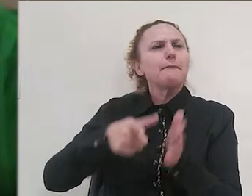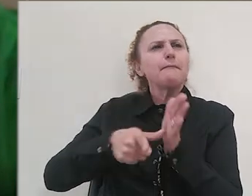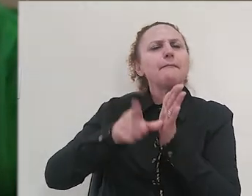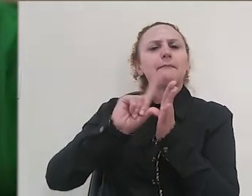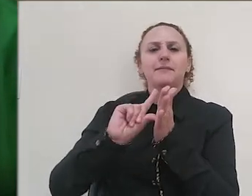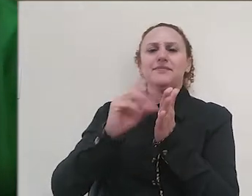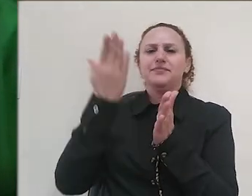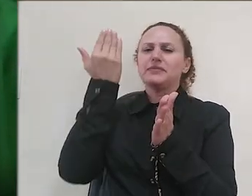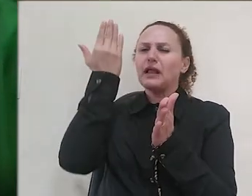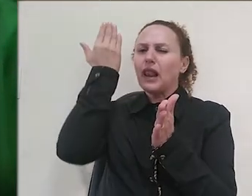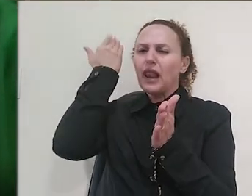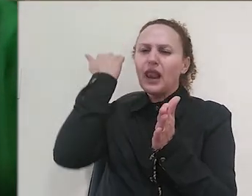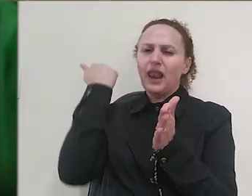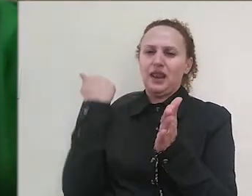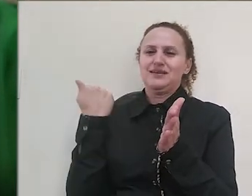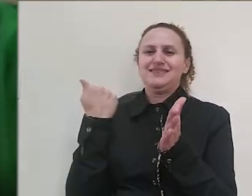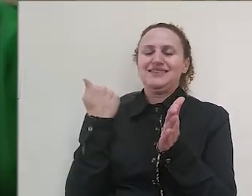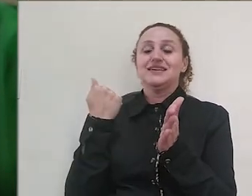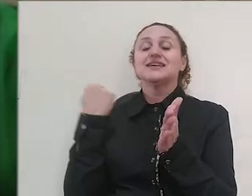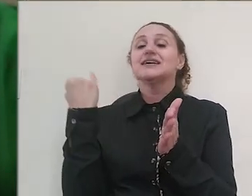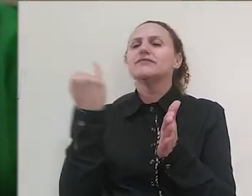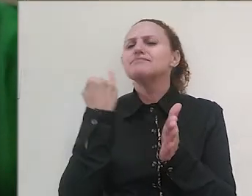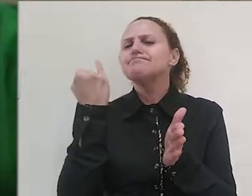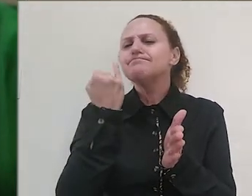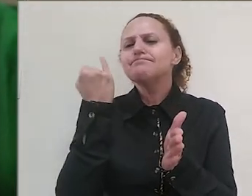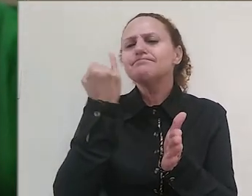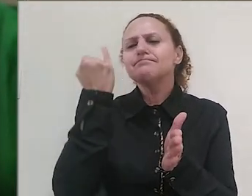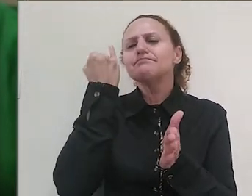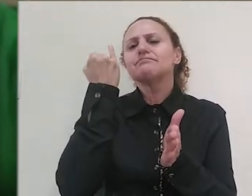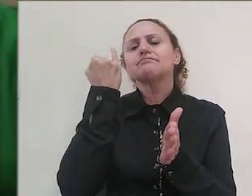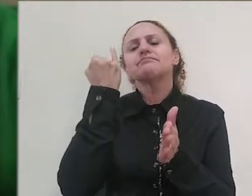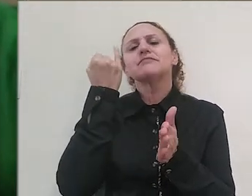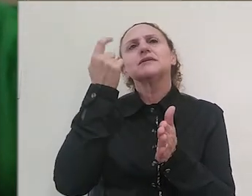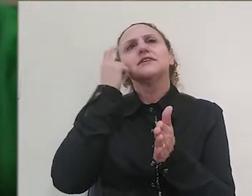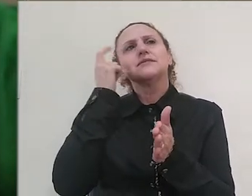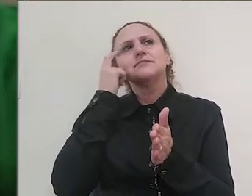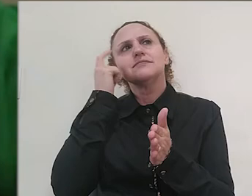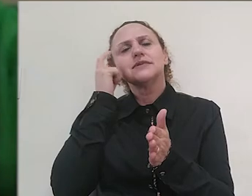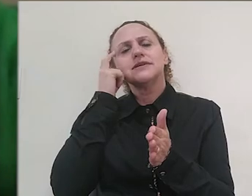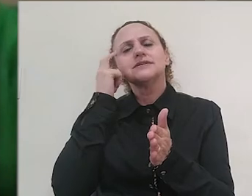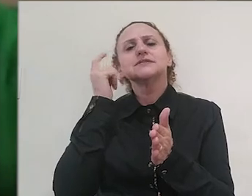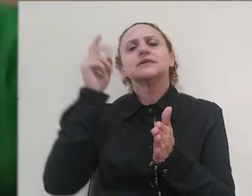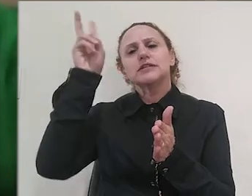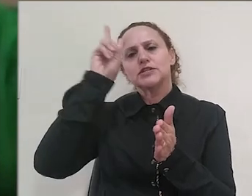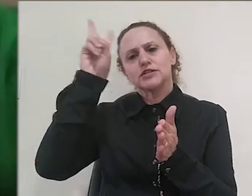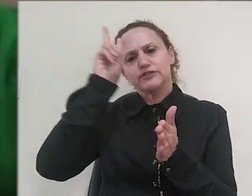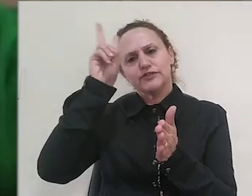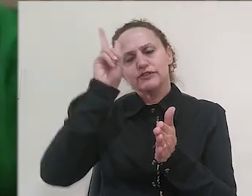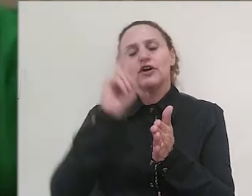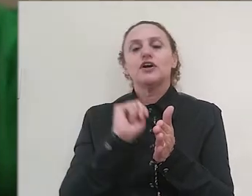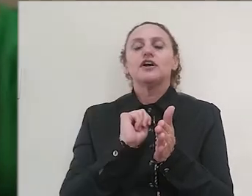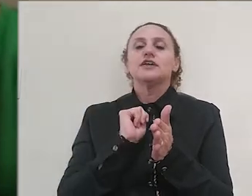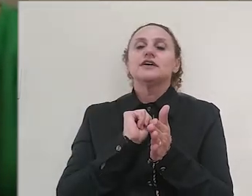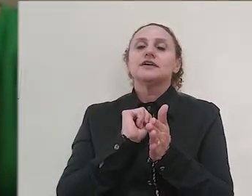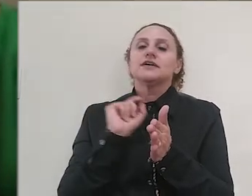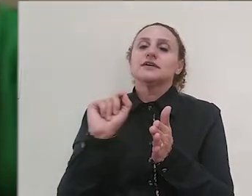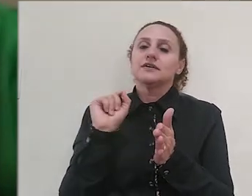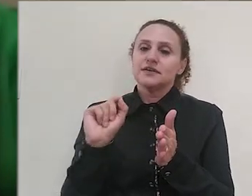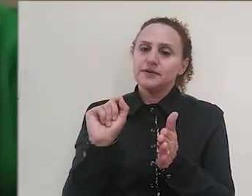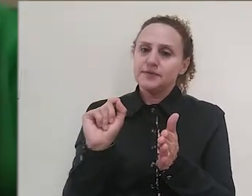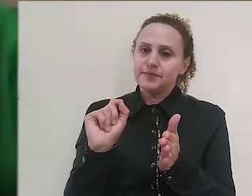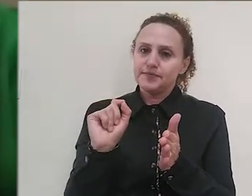Antiguidade Clássica ela vai ser bem importante para esse próprio pensamento historicista que permeia, então,